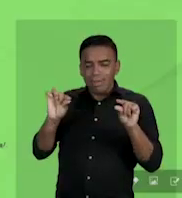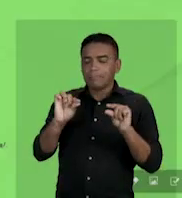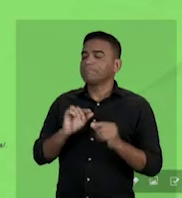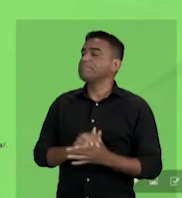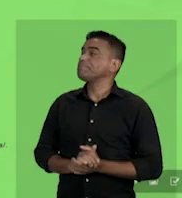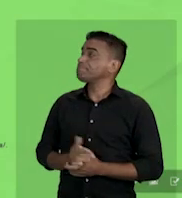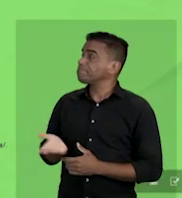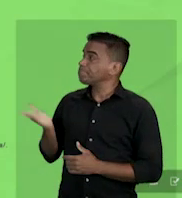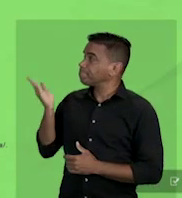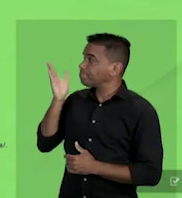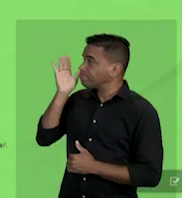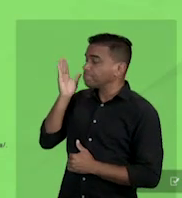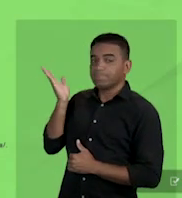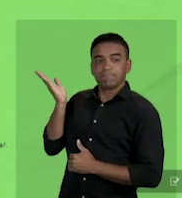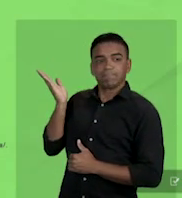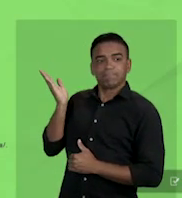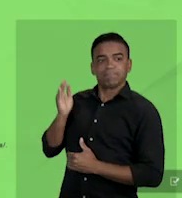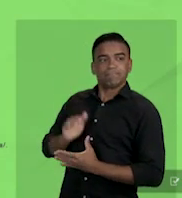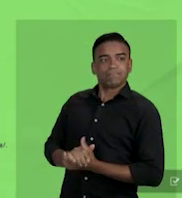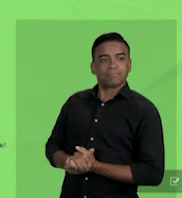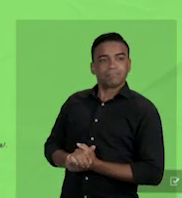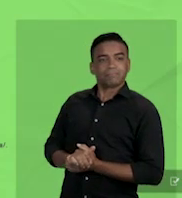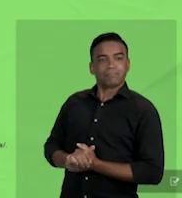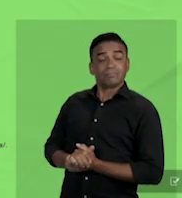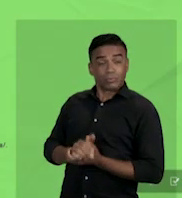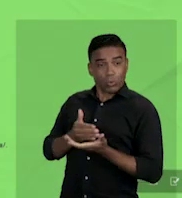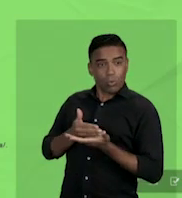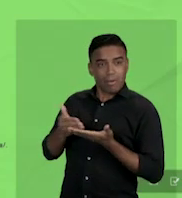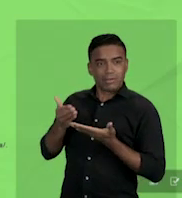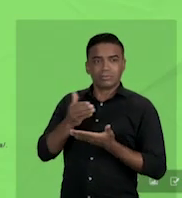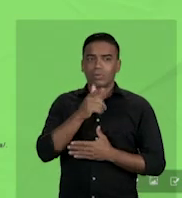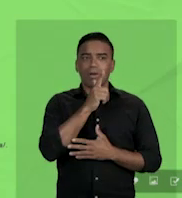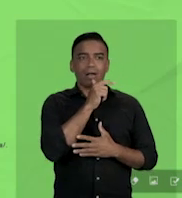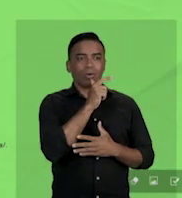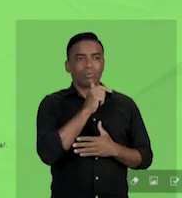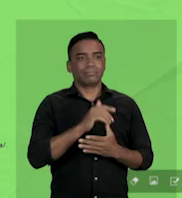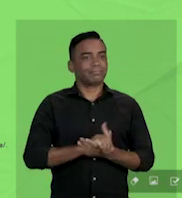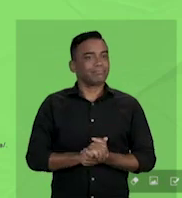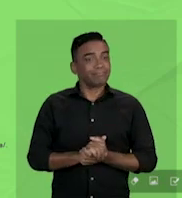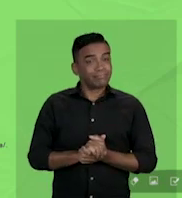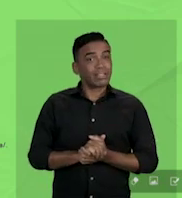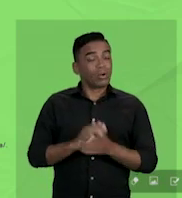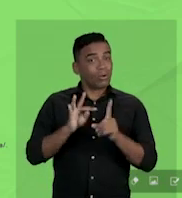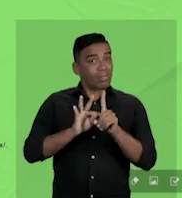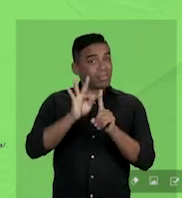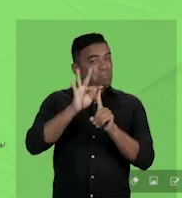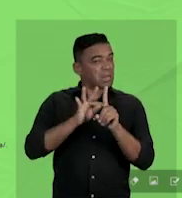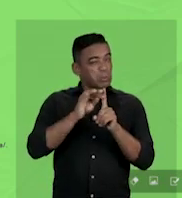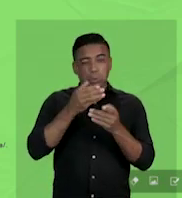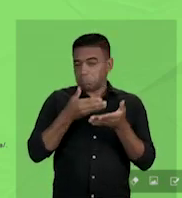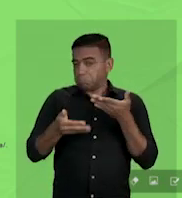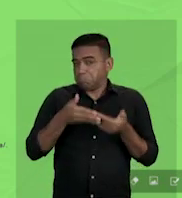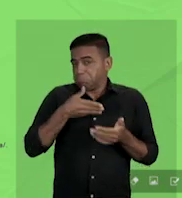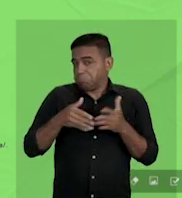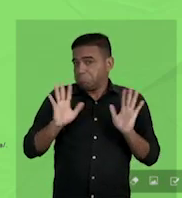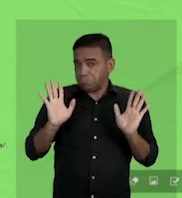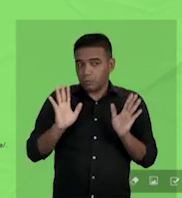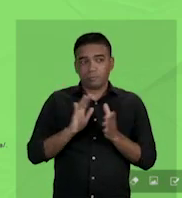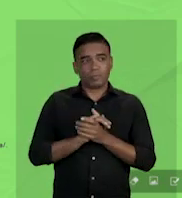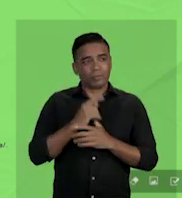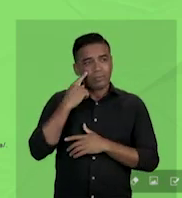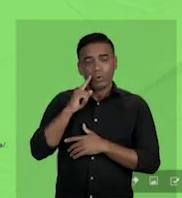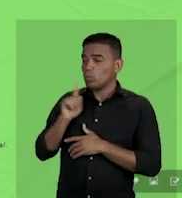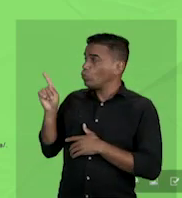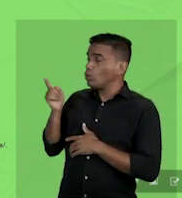aqui o meu estado inicial da água. Então, a uma temperatura X, eu tenho aqui uma coluna